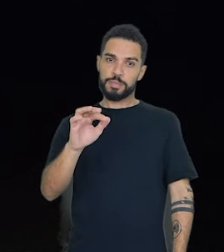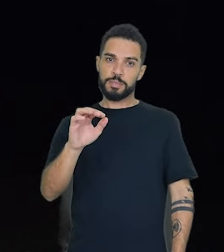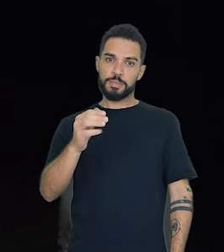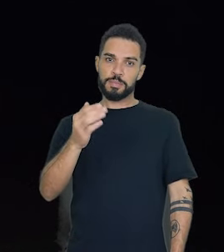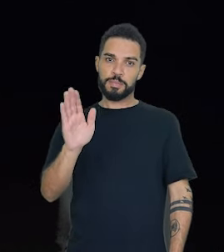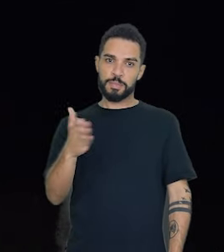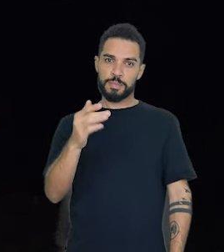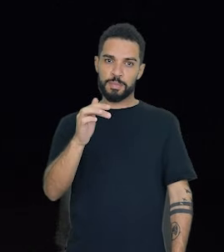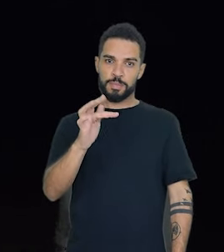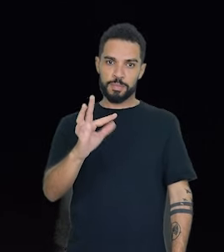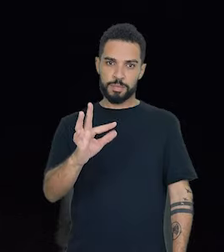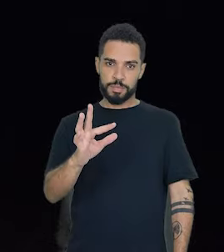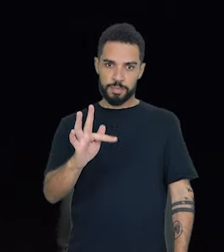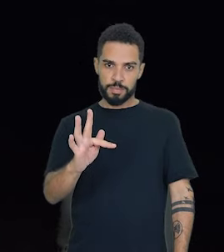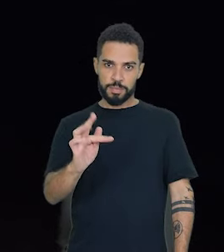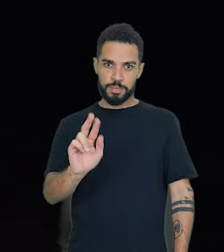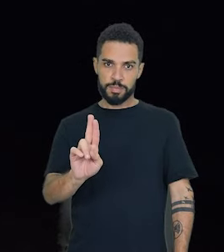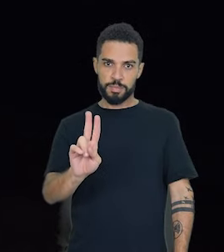Carnaval de Guaratinguetá.